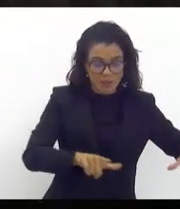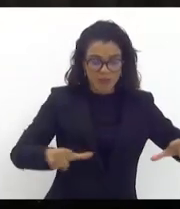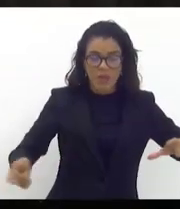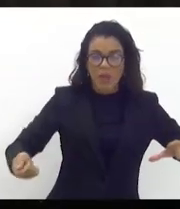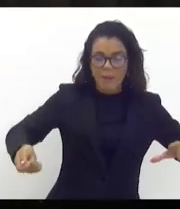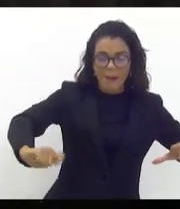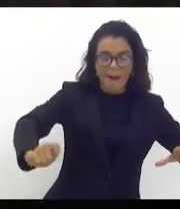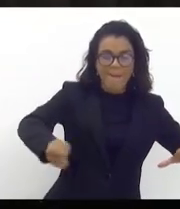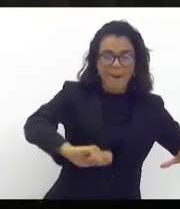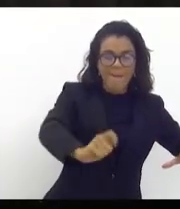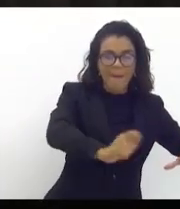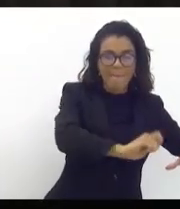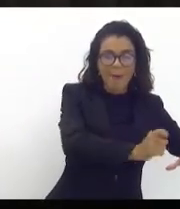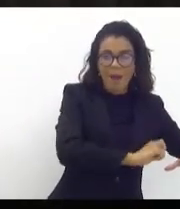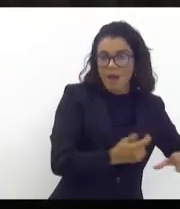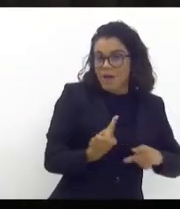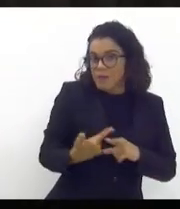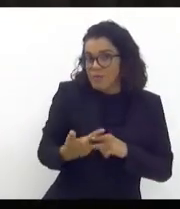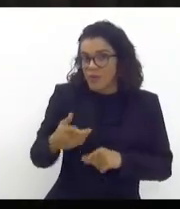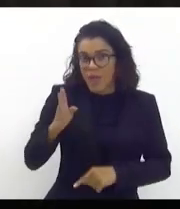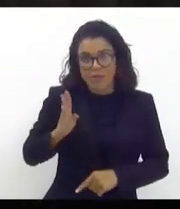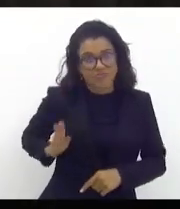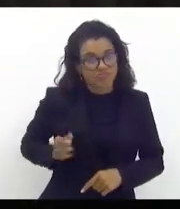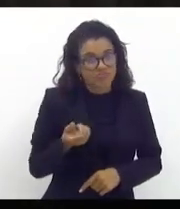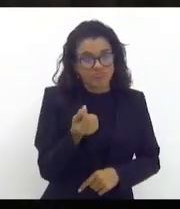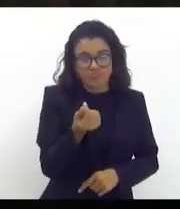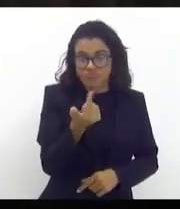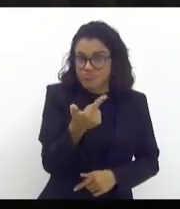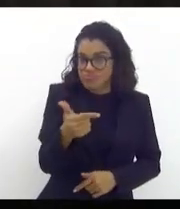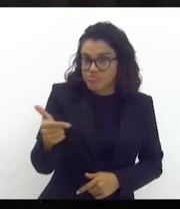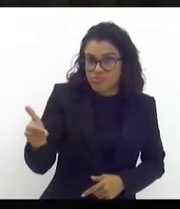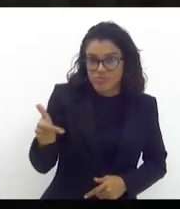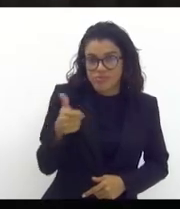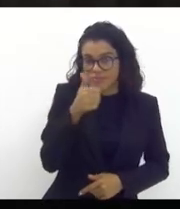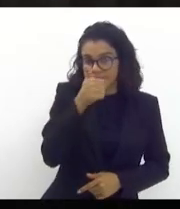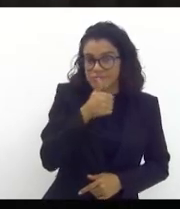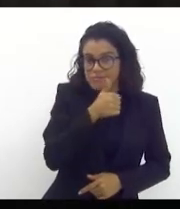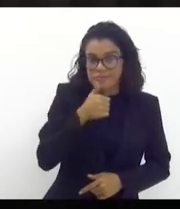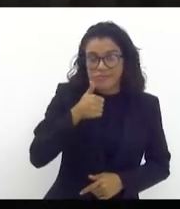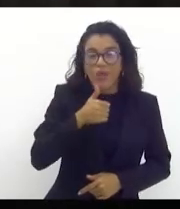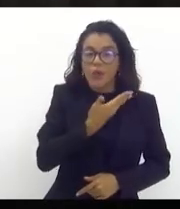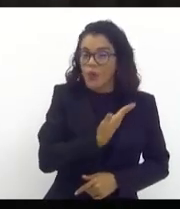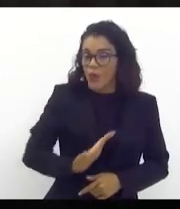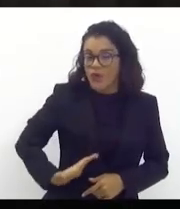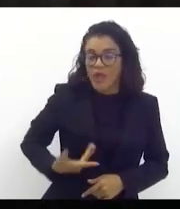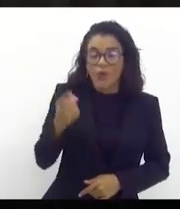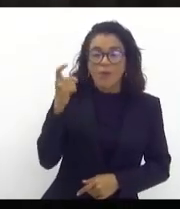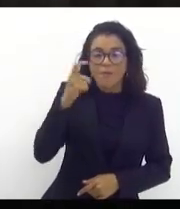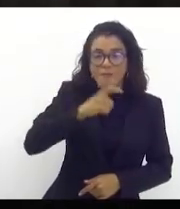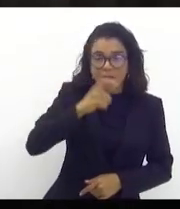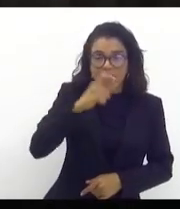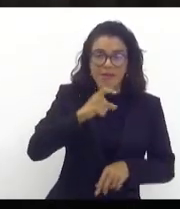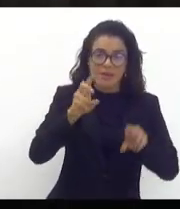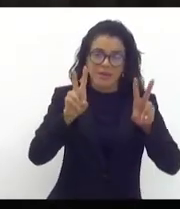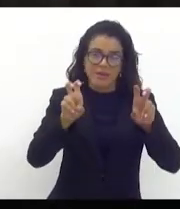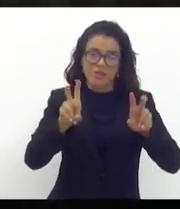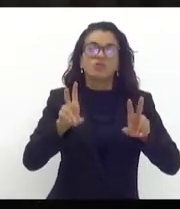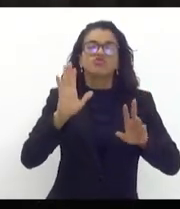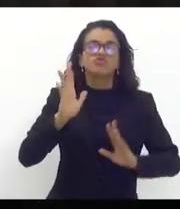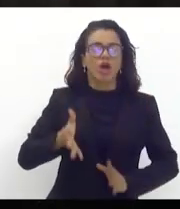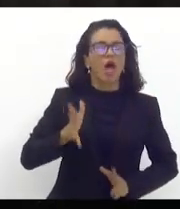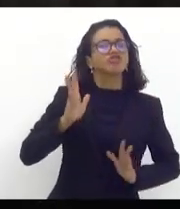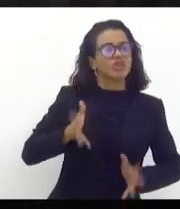em uma das cantinas da universidade porque a bolsa não caiu. E o governador mente sobre o pagamento da bolsa. Então, por